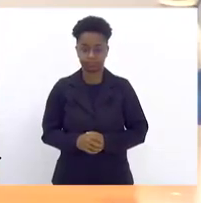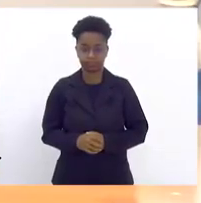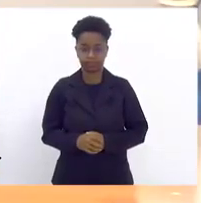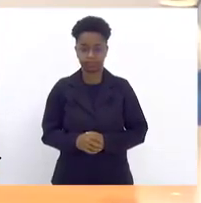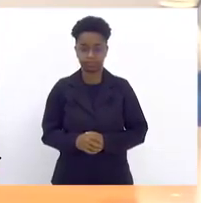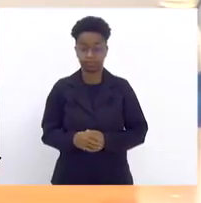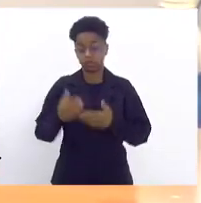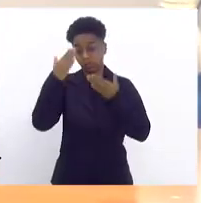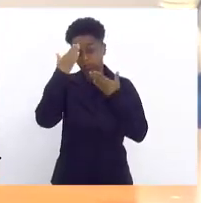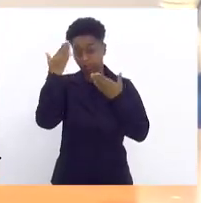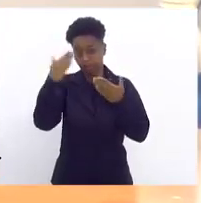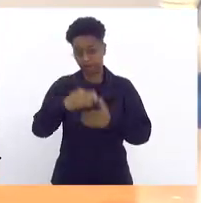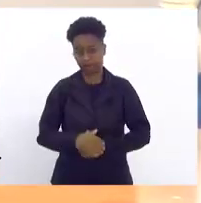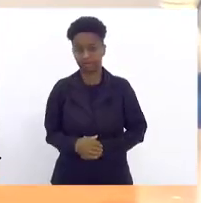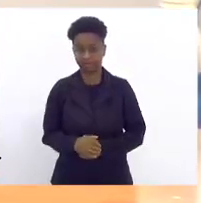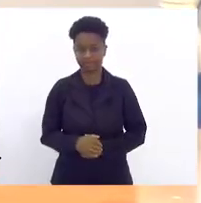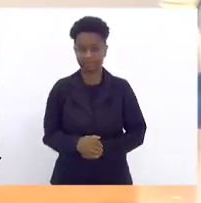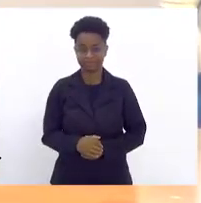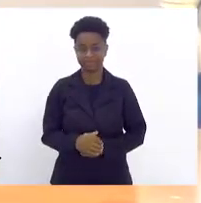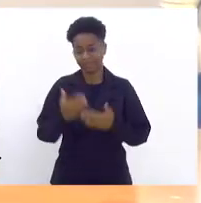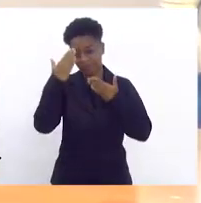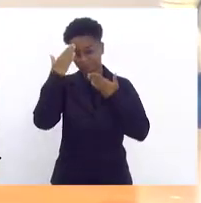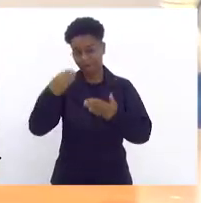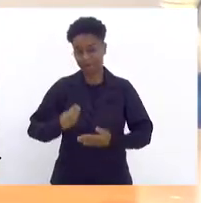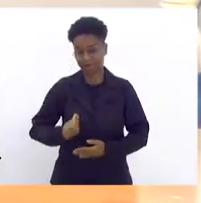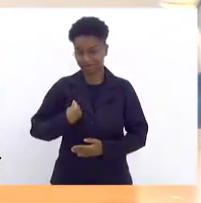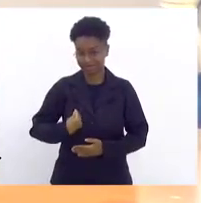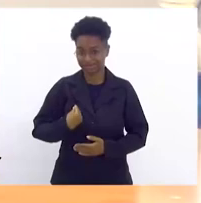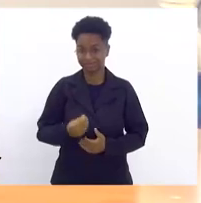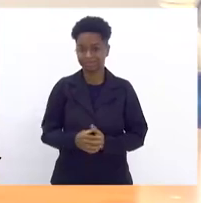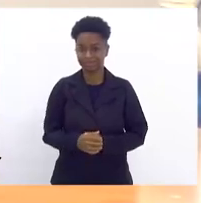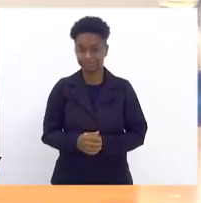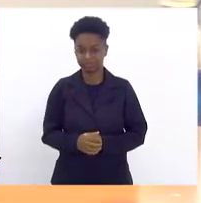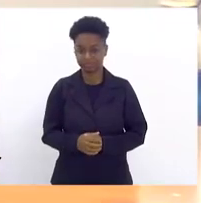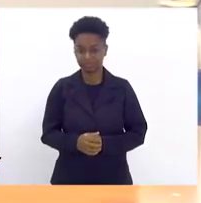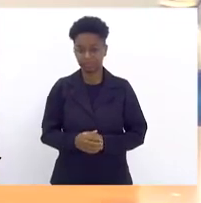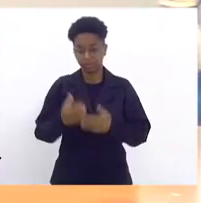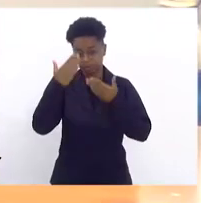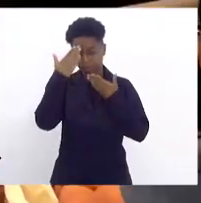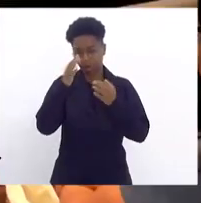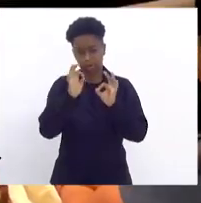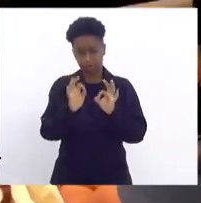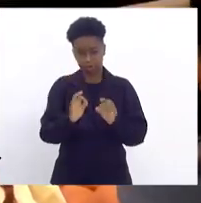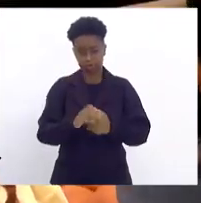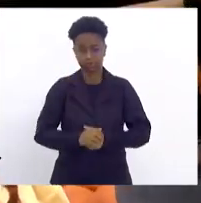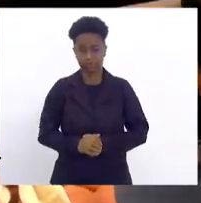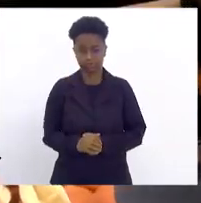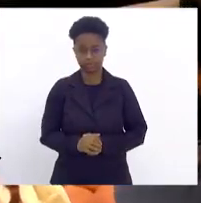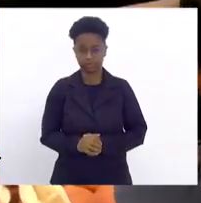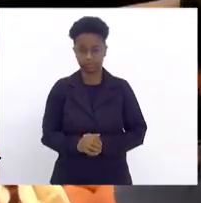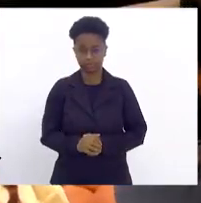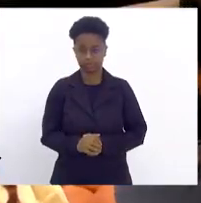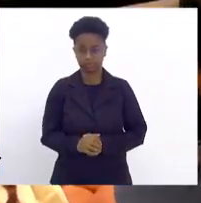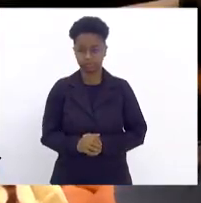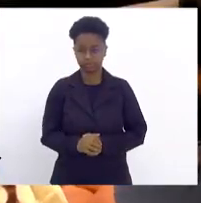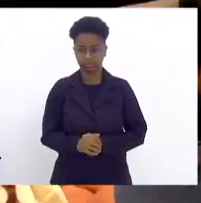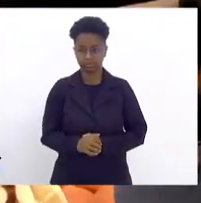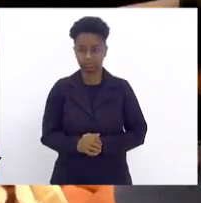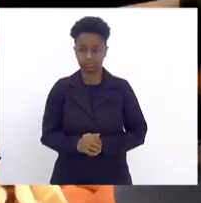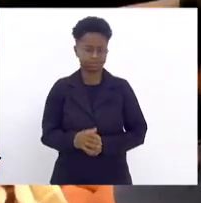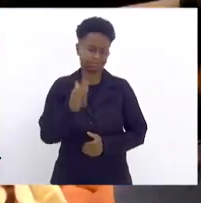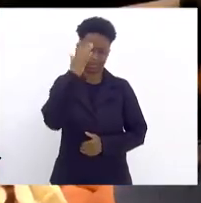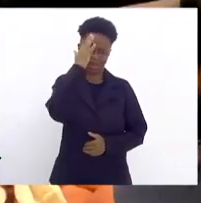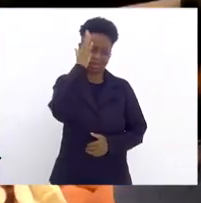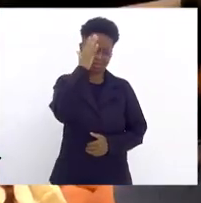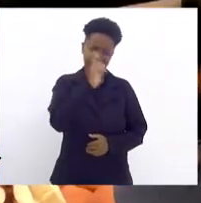obrigado pela presença Desembargador muito obrigado mesmo viu Puxa vida imagina